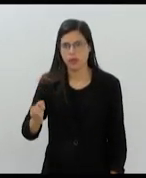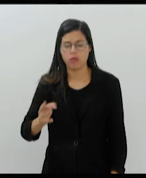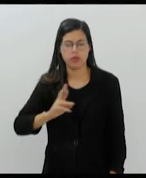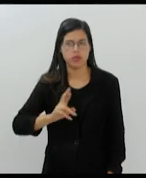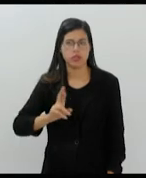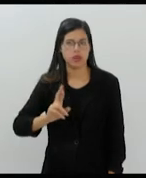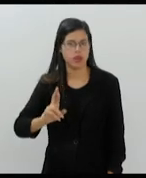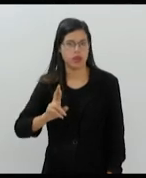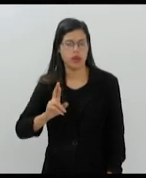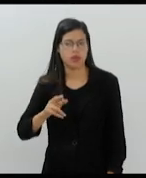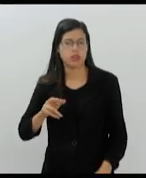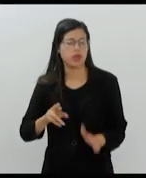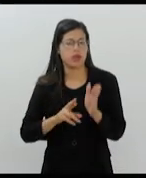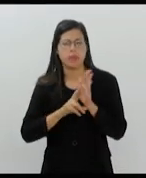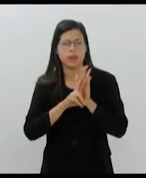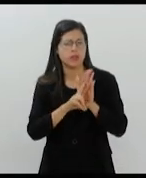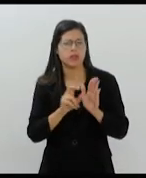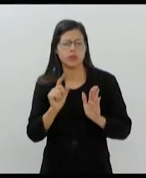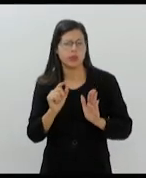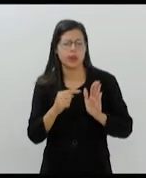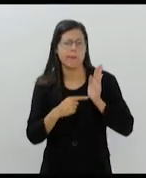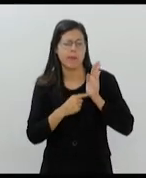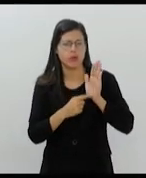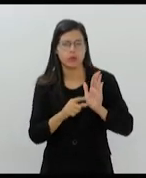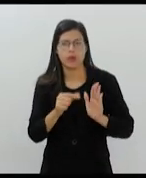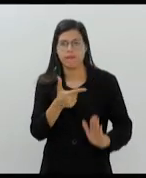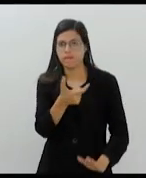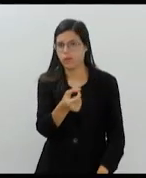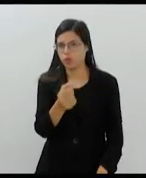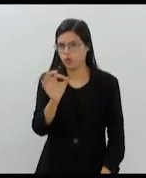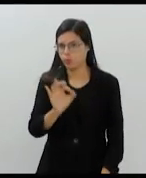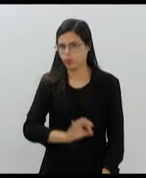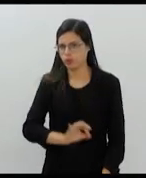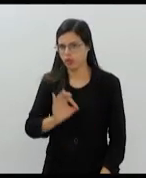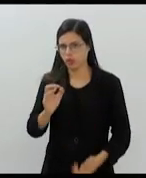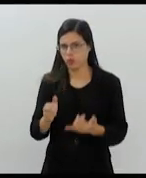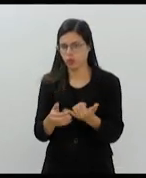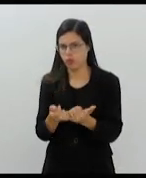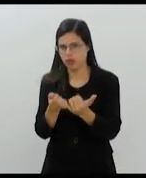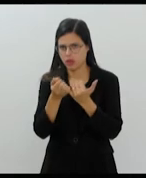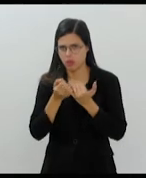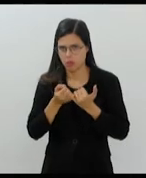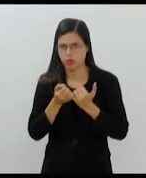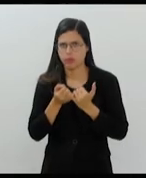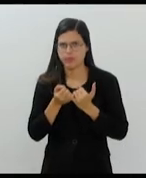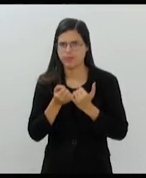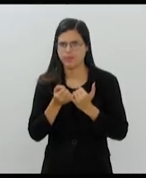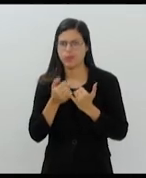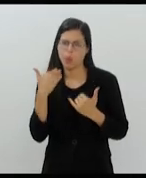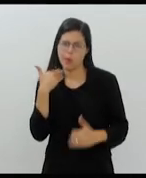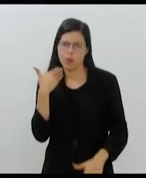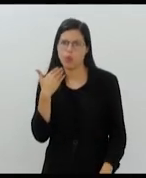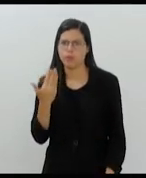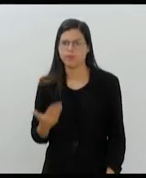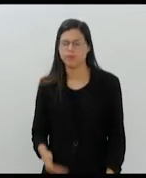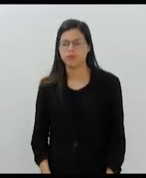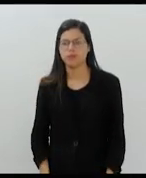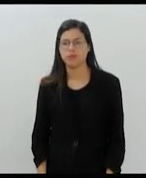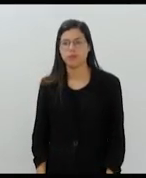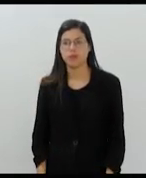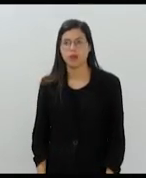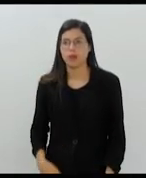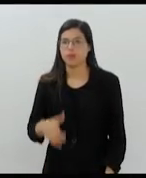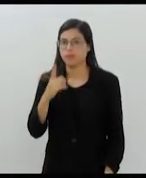R$500 milhões, que representa 20% do patrimônio líquido. Ora,